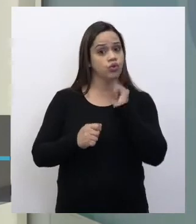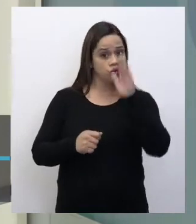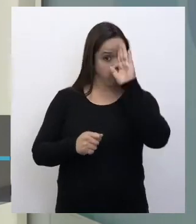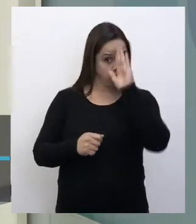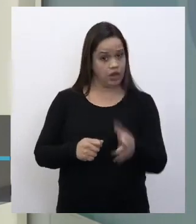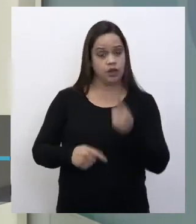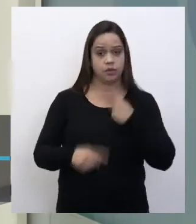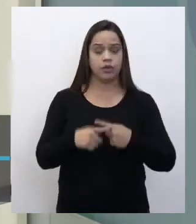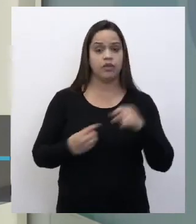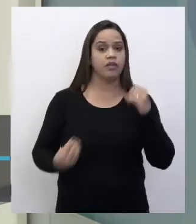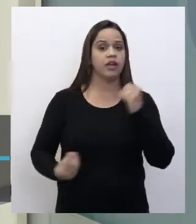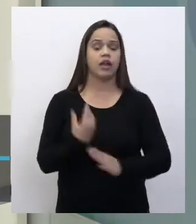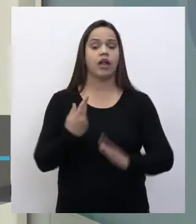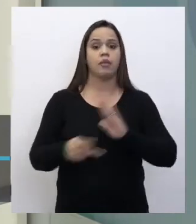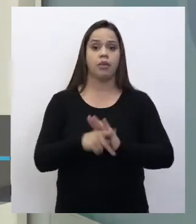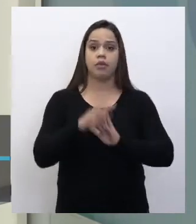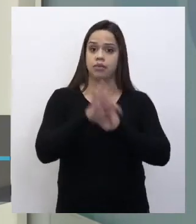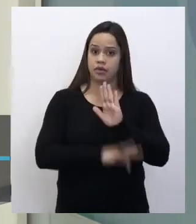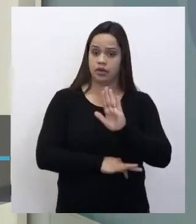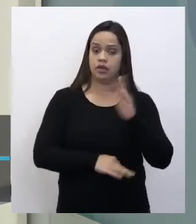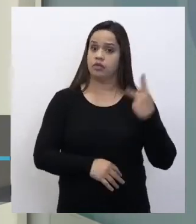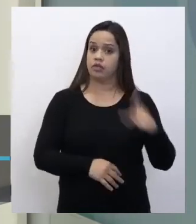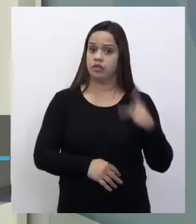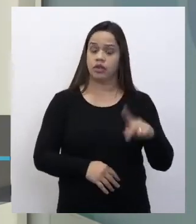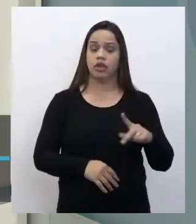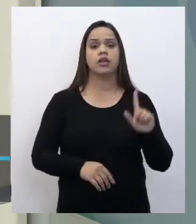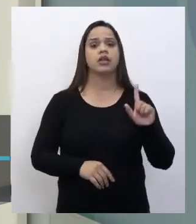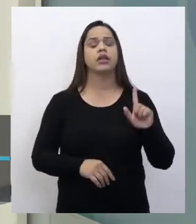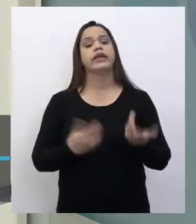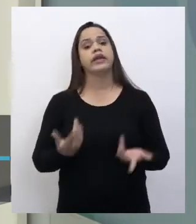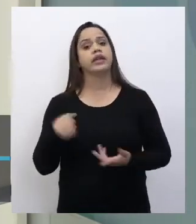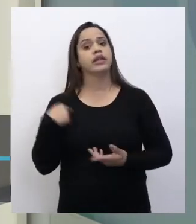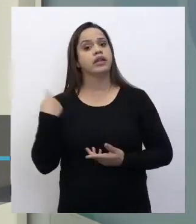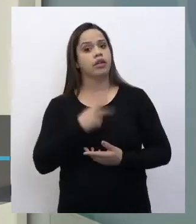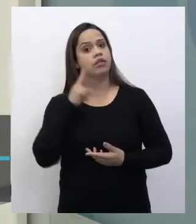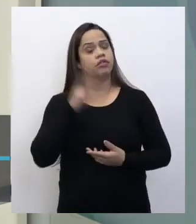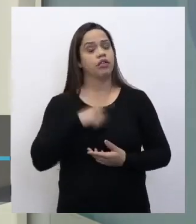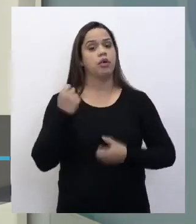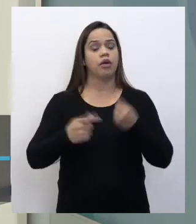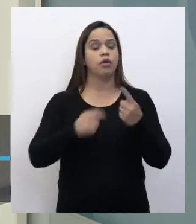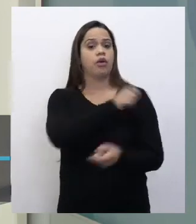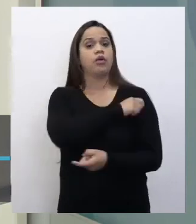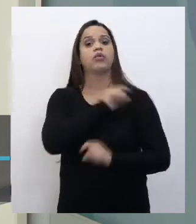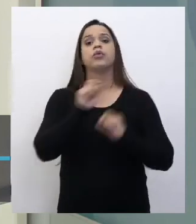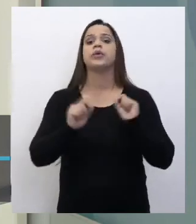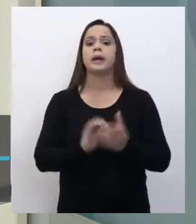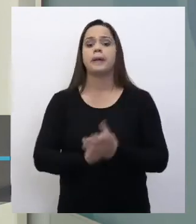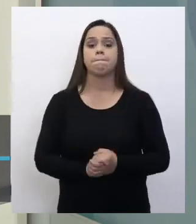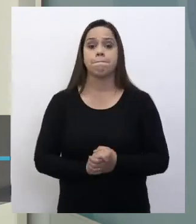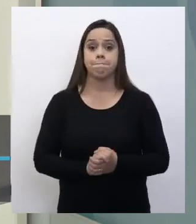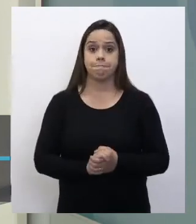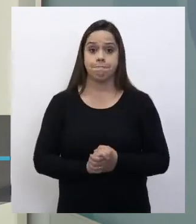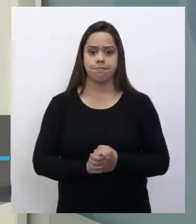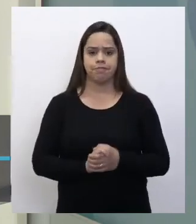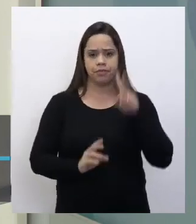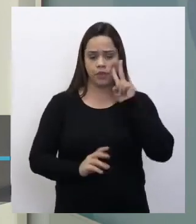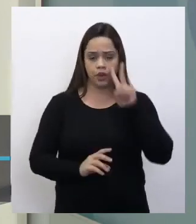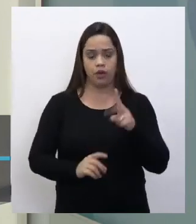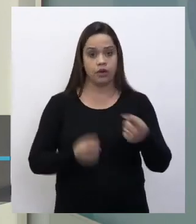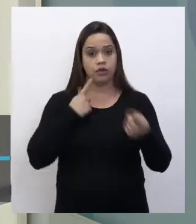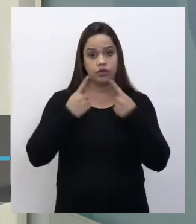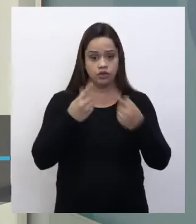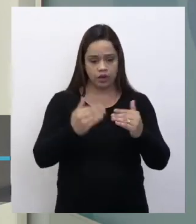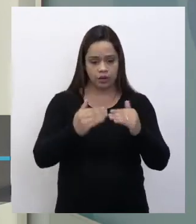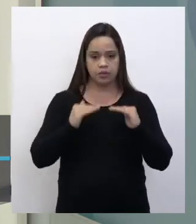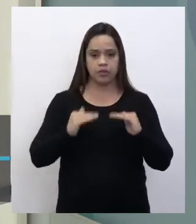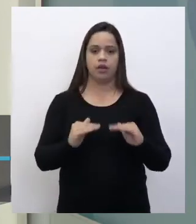criar os próprios textos deles, e às vezes a gente pega um texto de um aluno, não é, Pro? Que às vezes o aluno vai lá, coloca o diálogo e